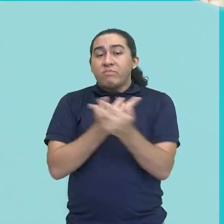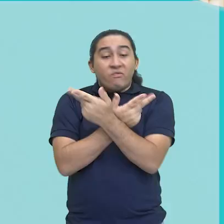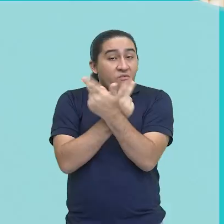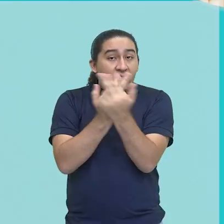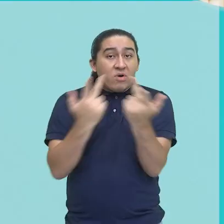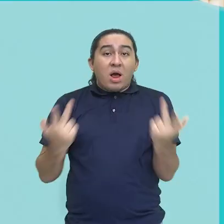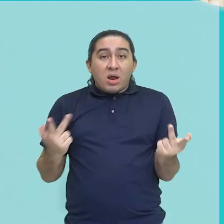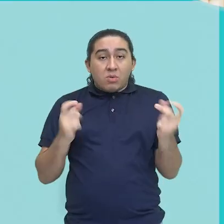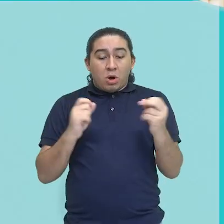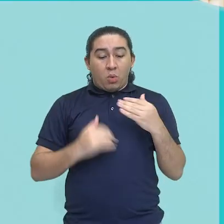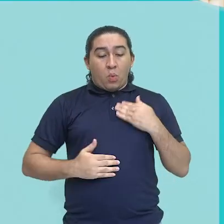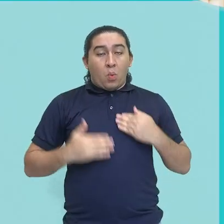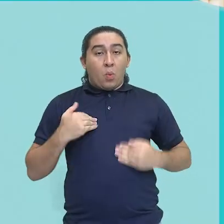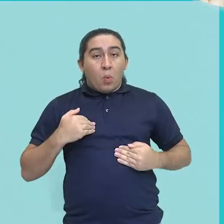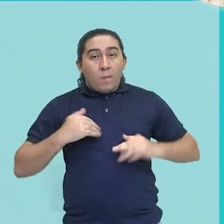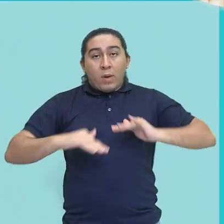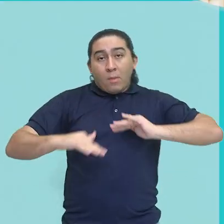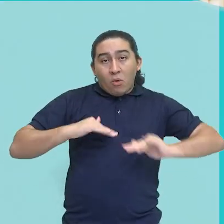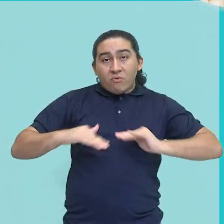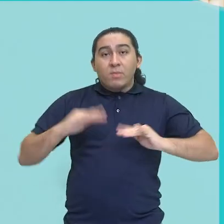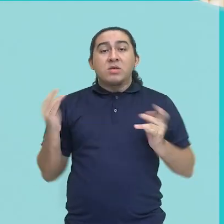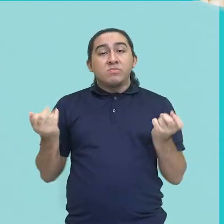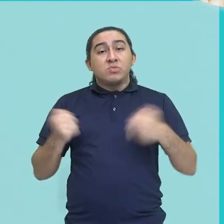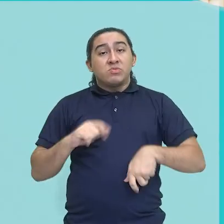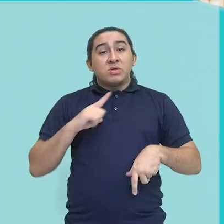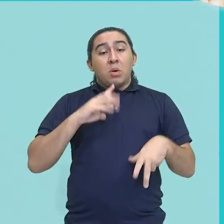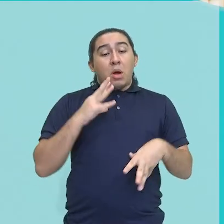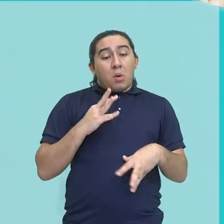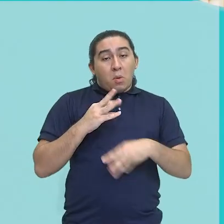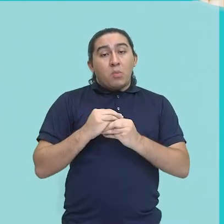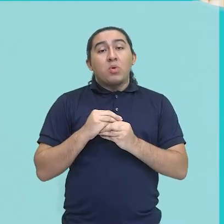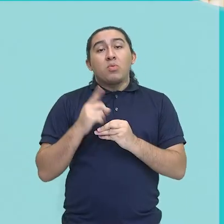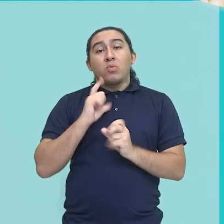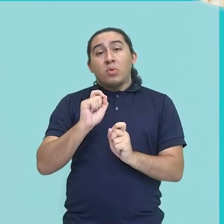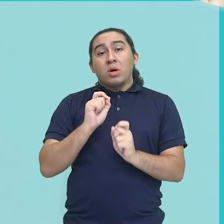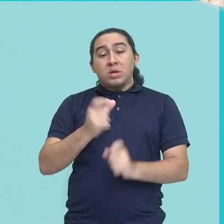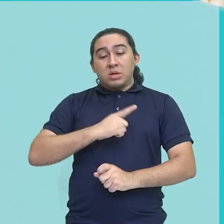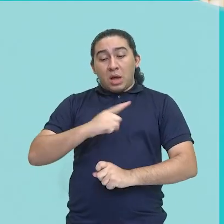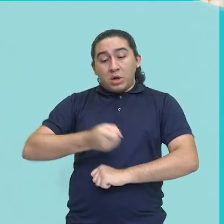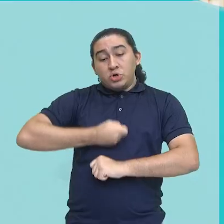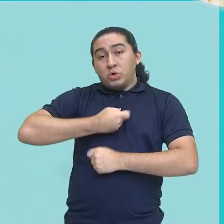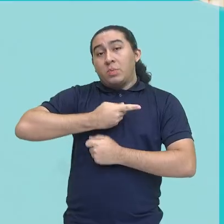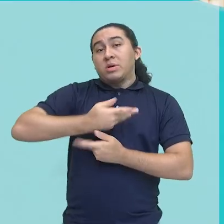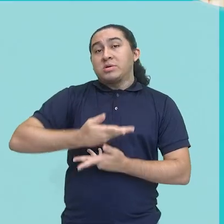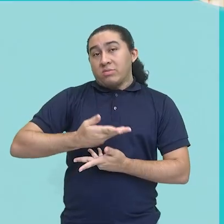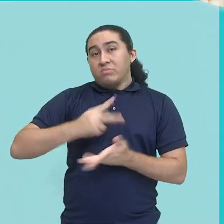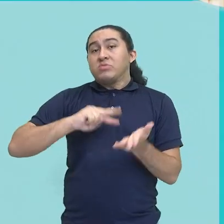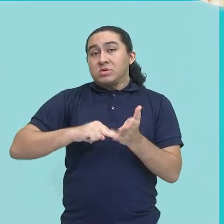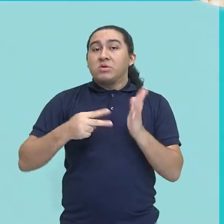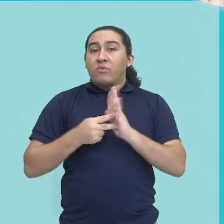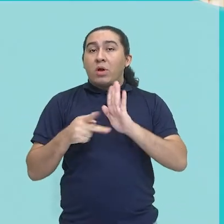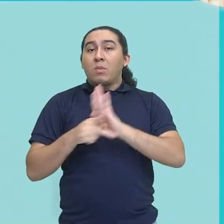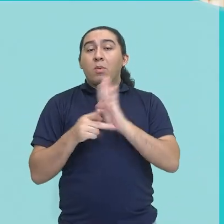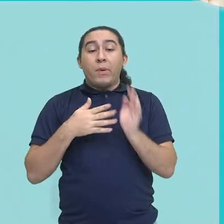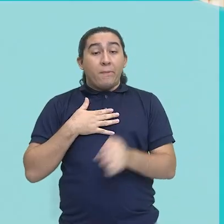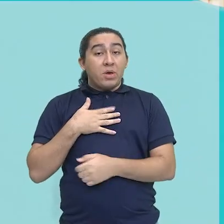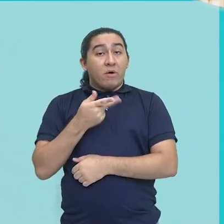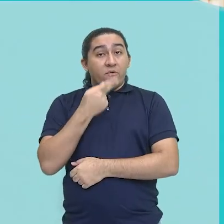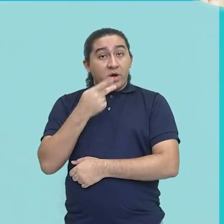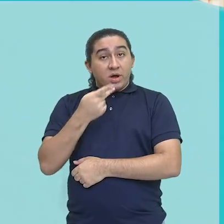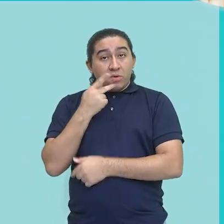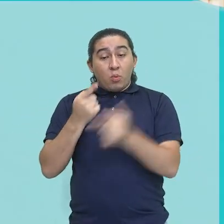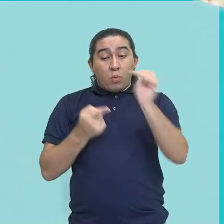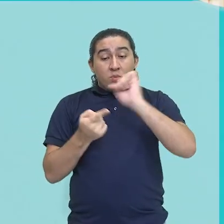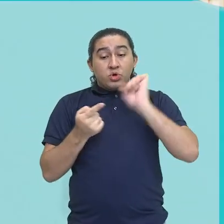coisa, corporalmente falando, que vai ajudar na transmissão de sentidos no que eu quero